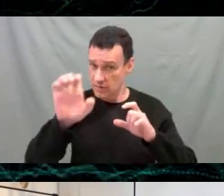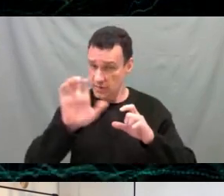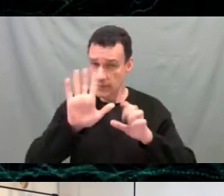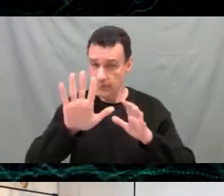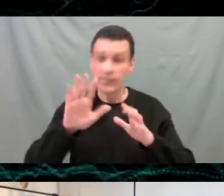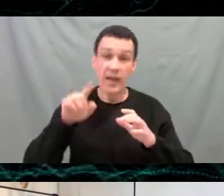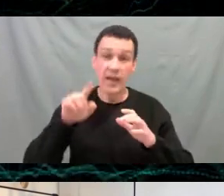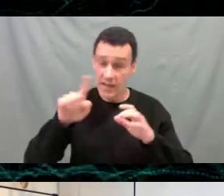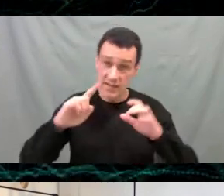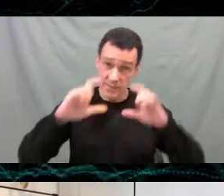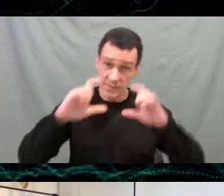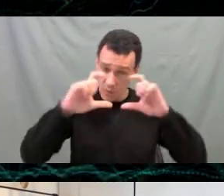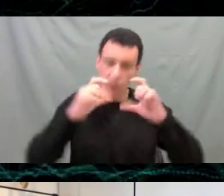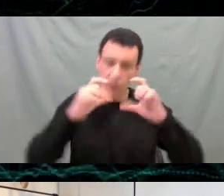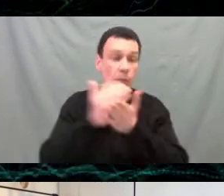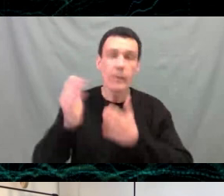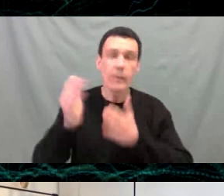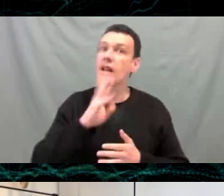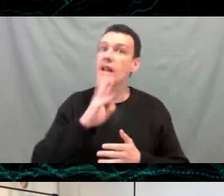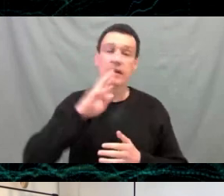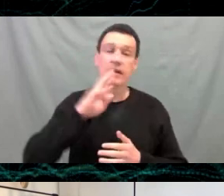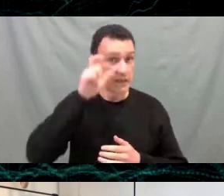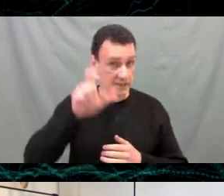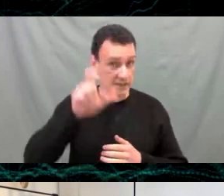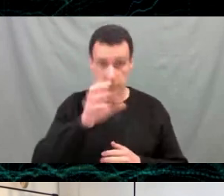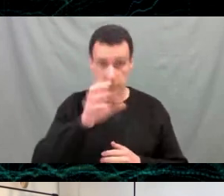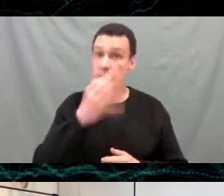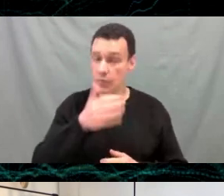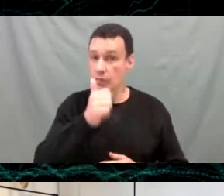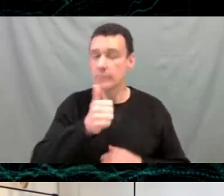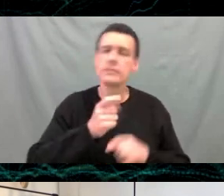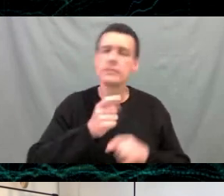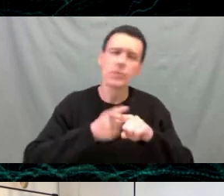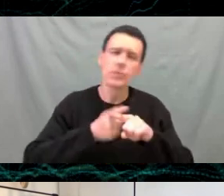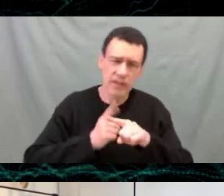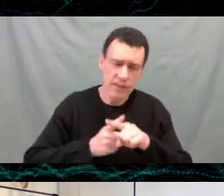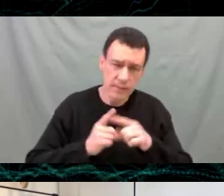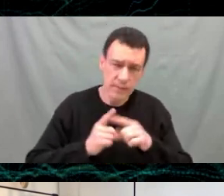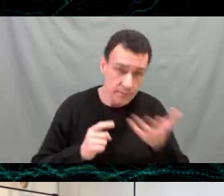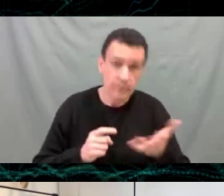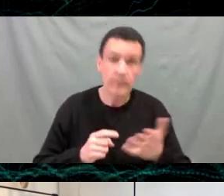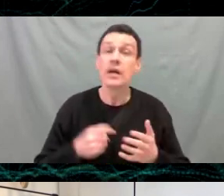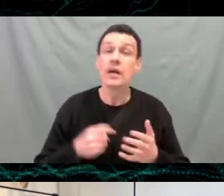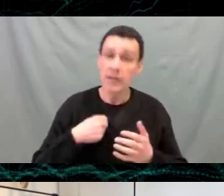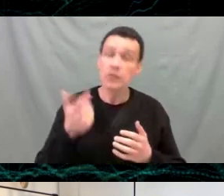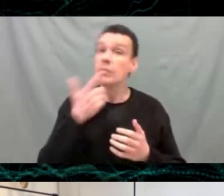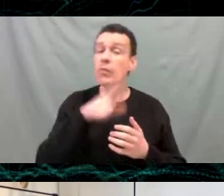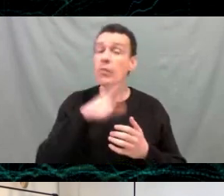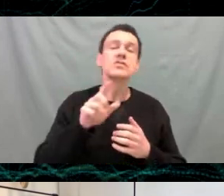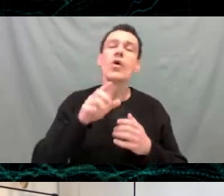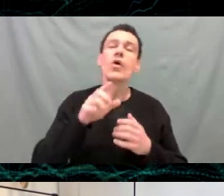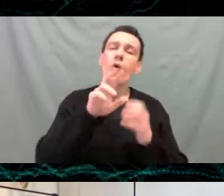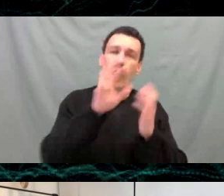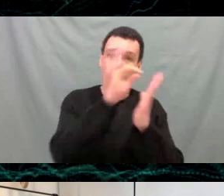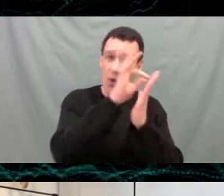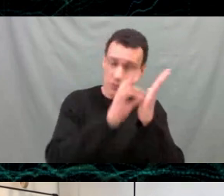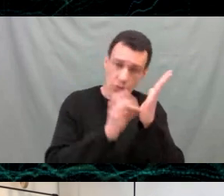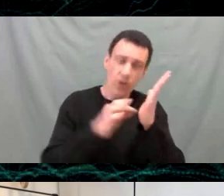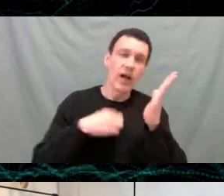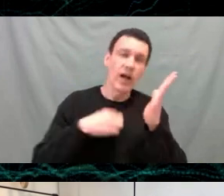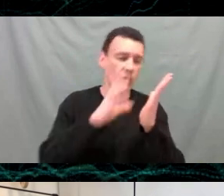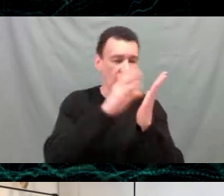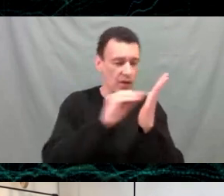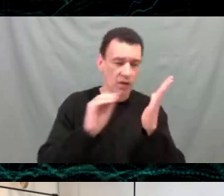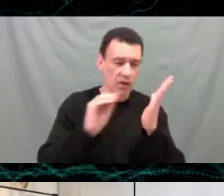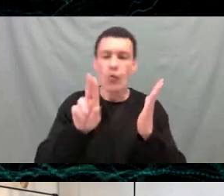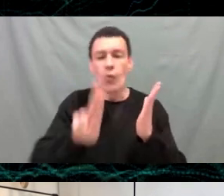as coisas muito interessantes. Por quê? Porque com isso daqui eu consigo reutilizar código. Eu consigo meio que herdar